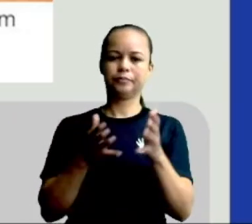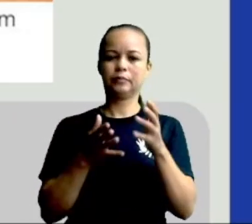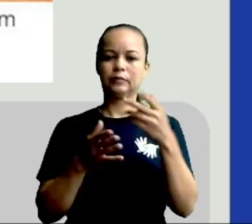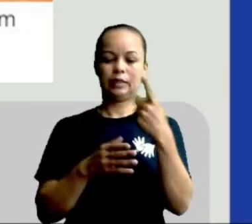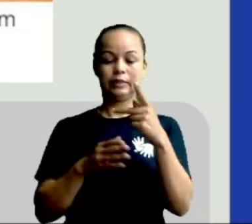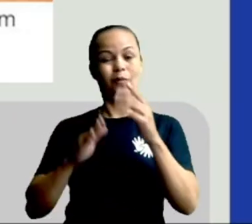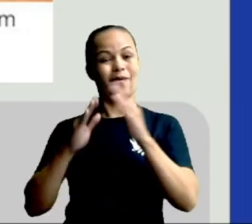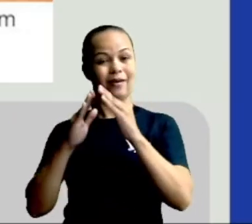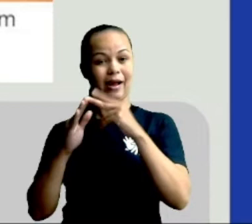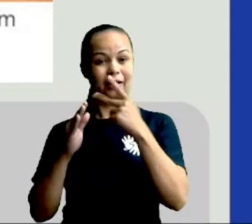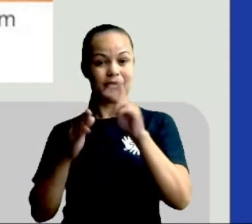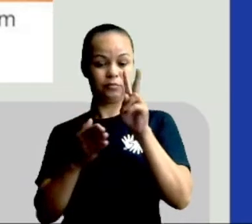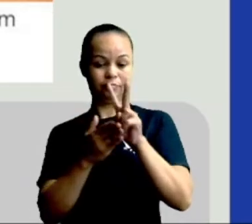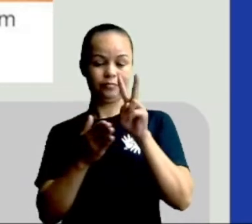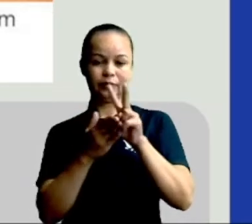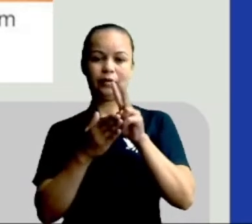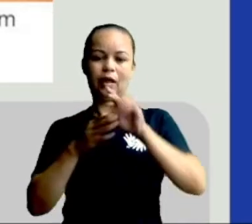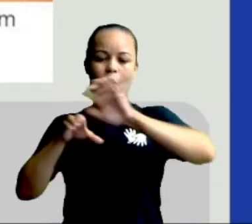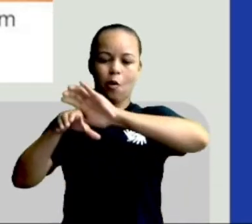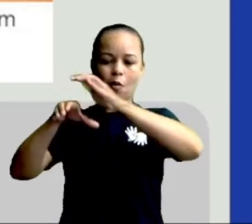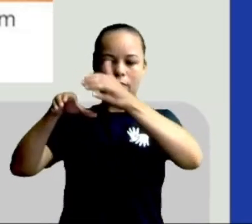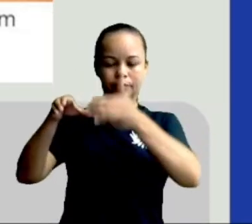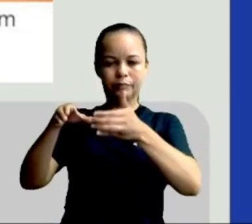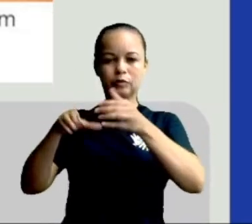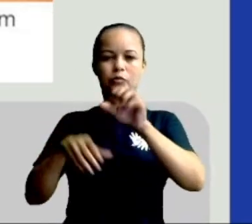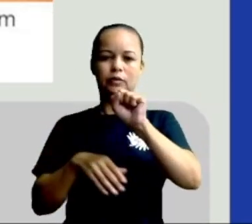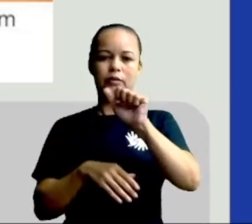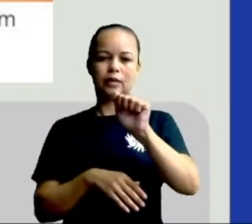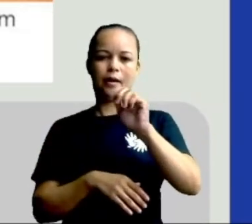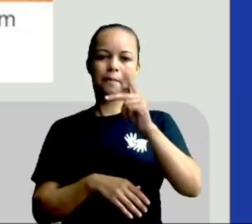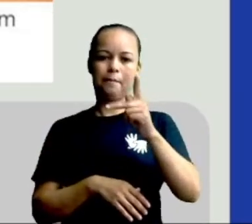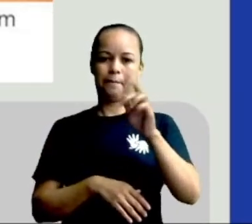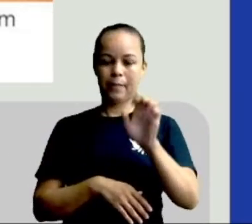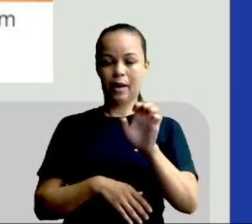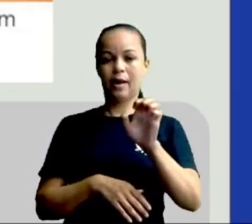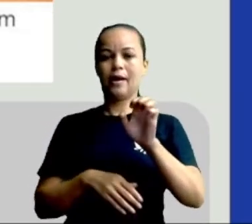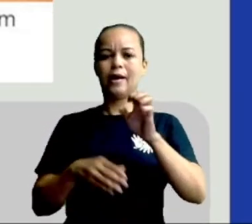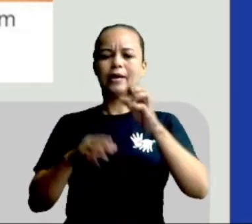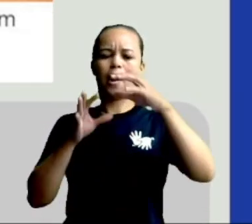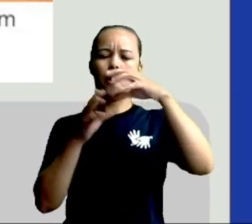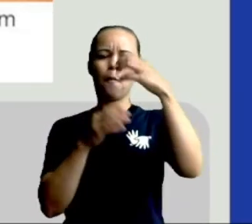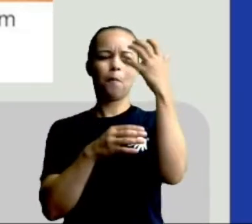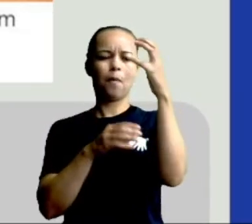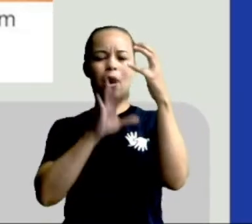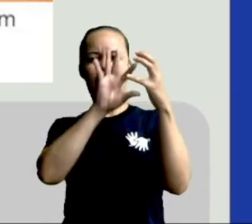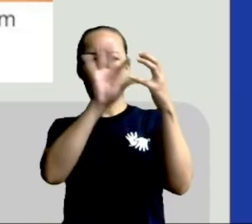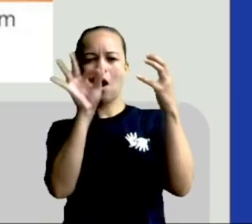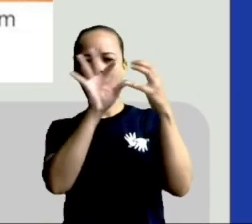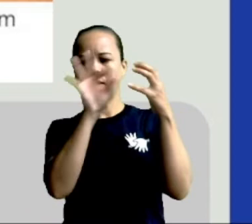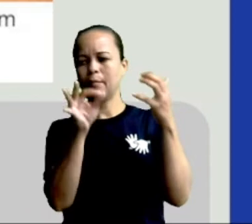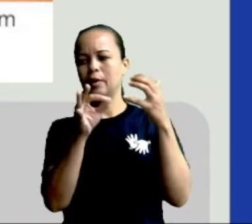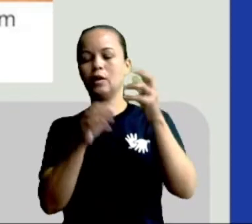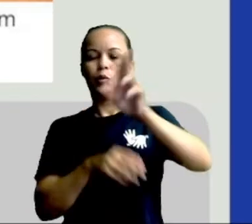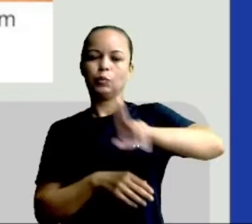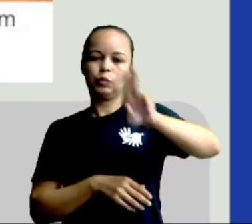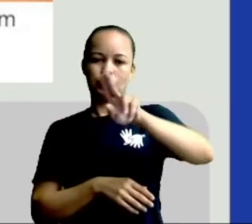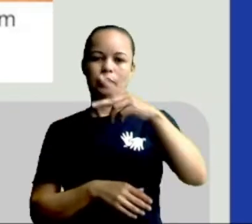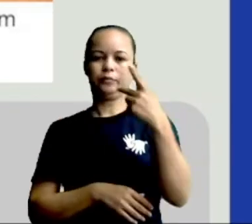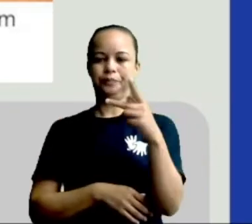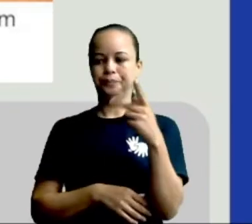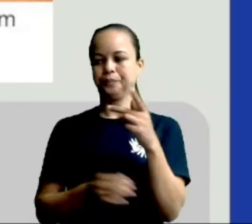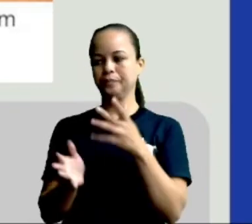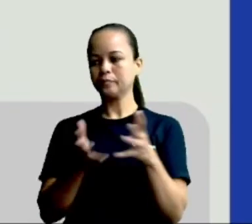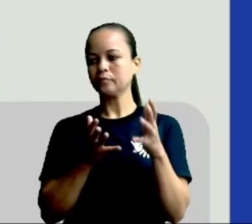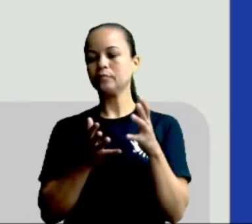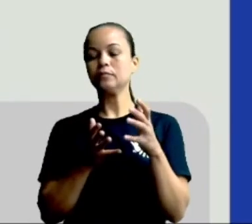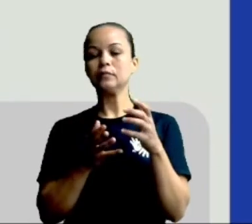moradia indígena aí que você está vendo, aí, coberta por sapé, que é um tipo de palha de capim, muito utilizada por eles. Então, serve